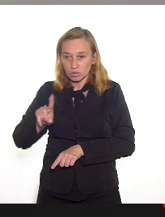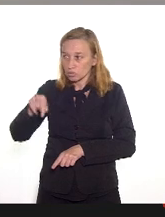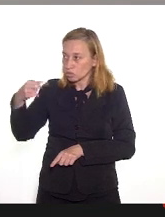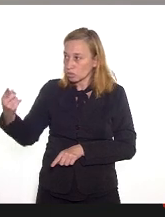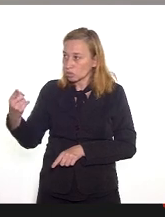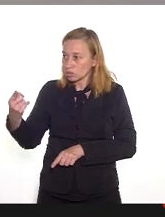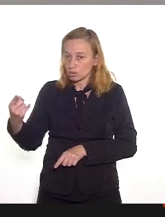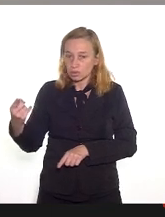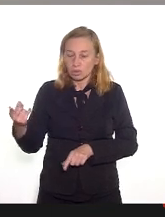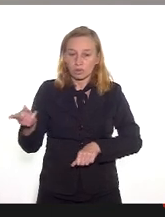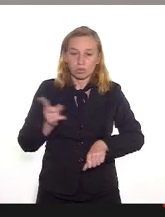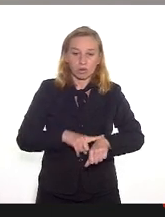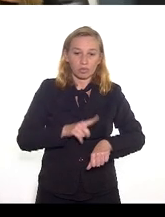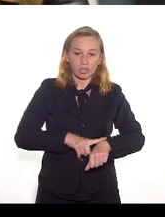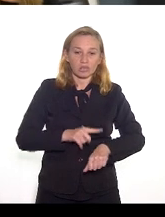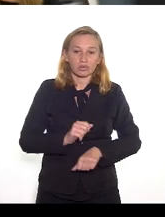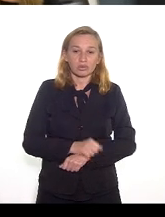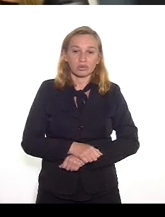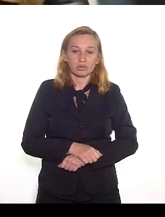extensão. Obrigado, professor Marcelo.